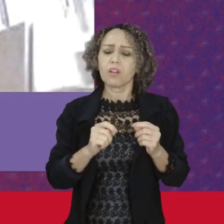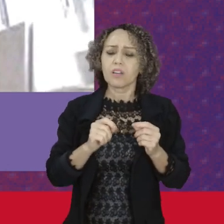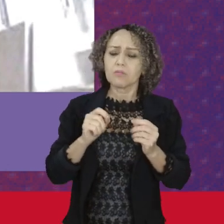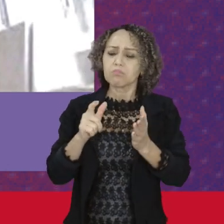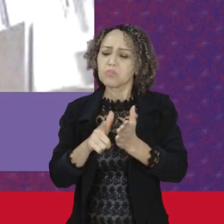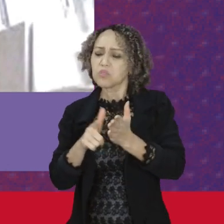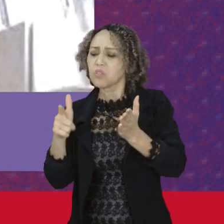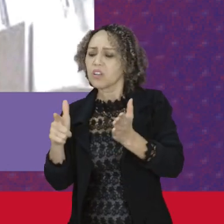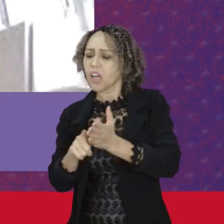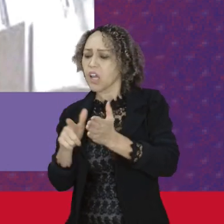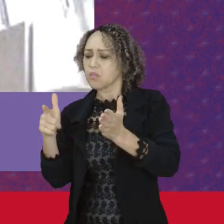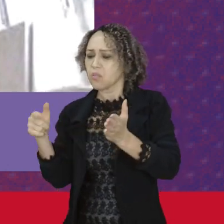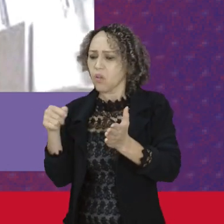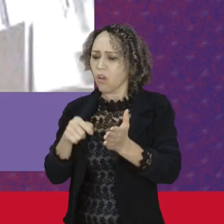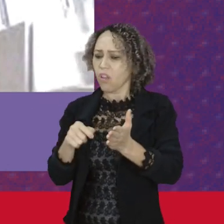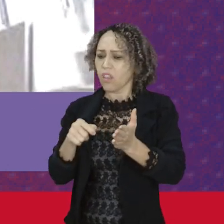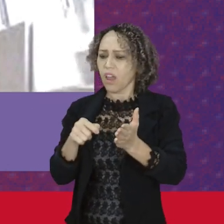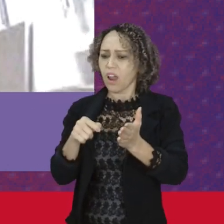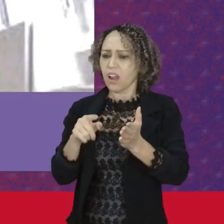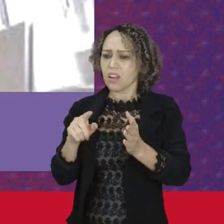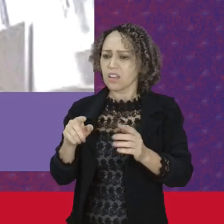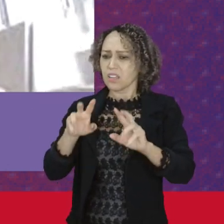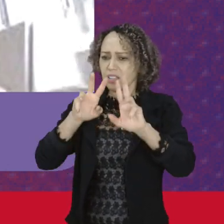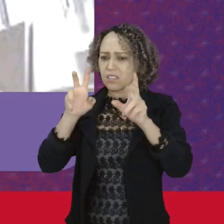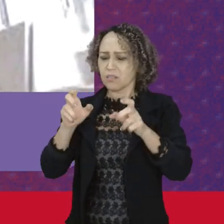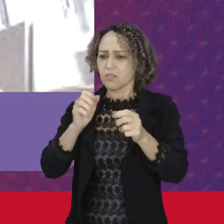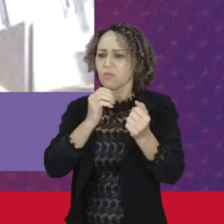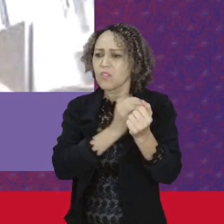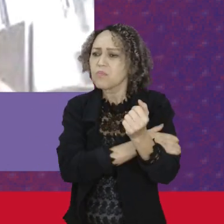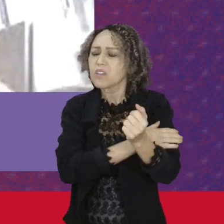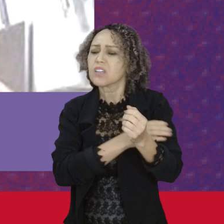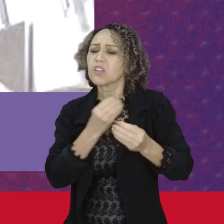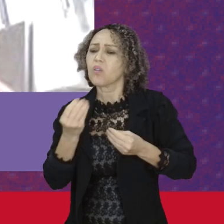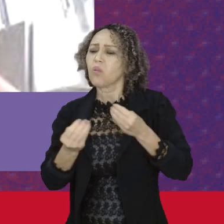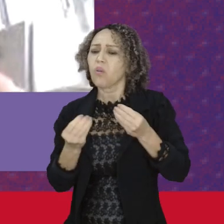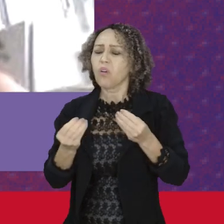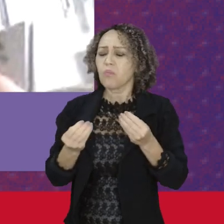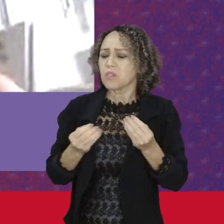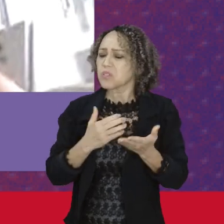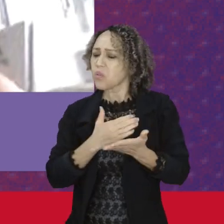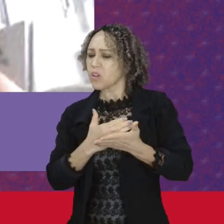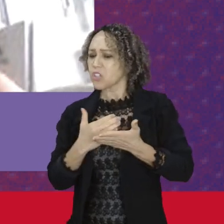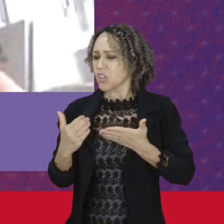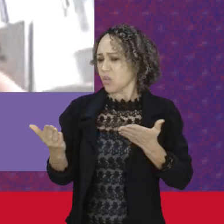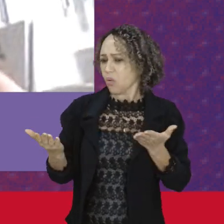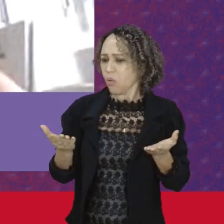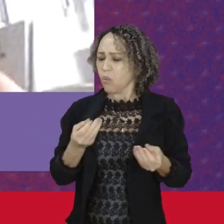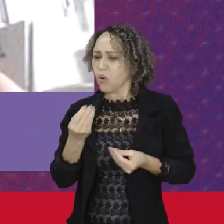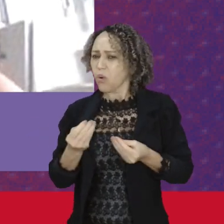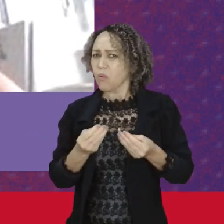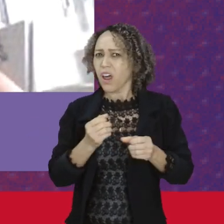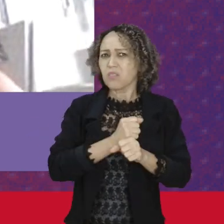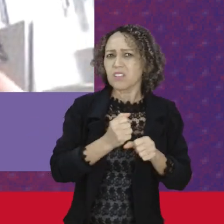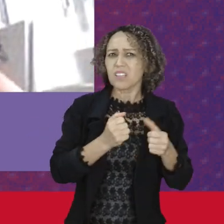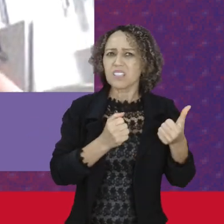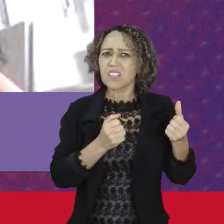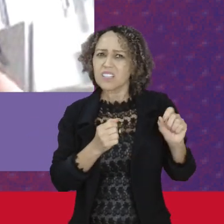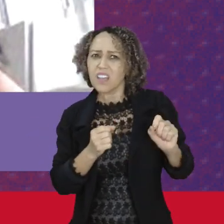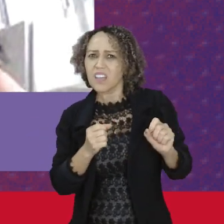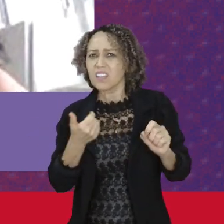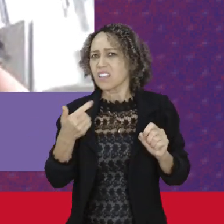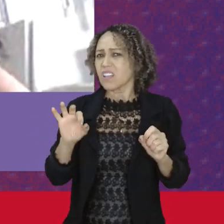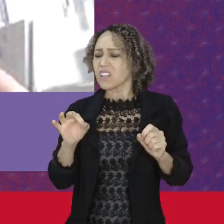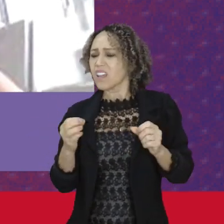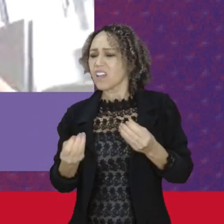esse papel depois dos anos 60 e 70, né, falar um pouco. E junto com isso, a gente pensar